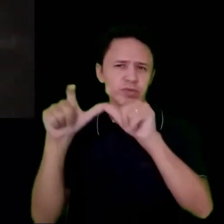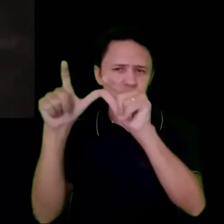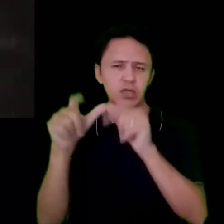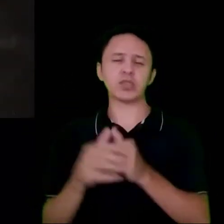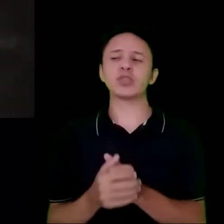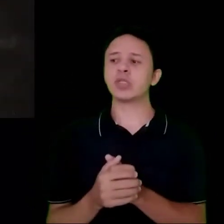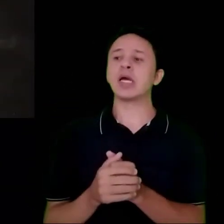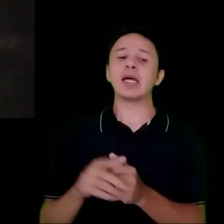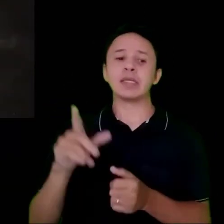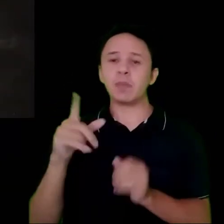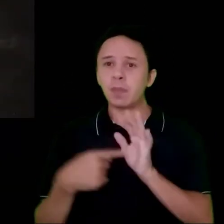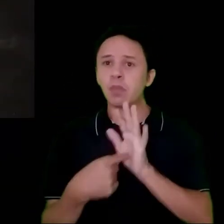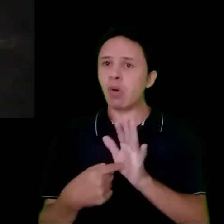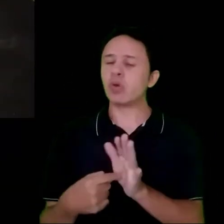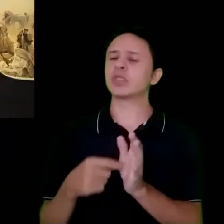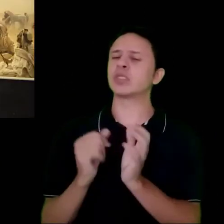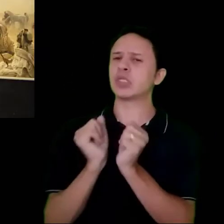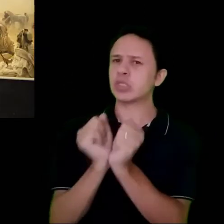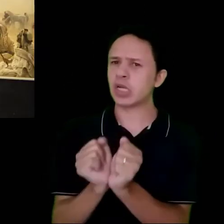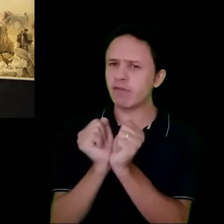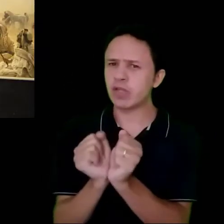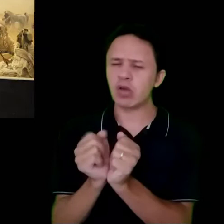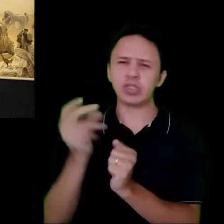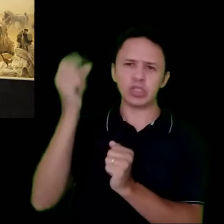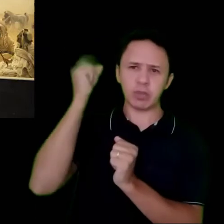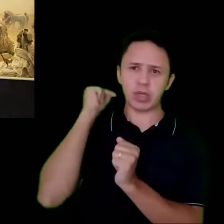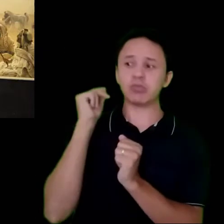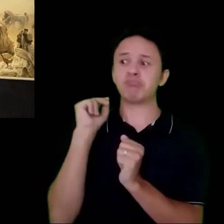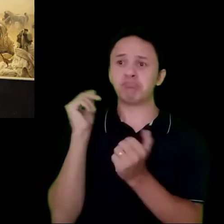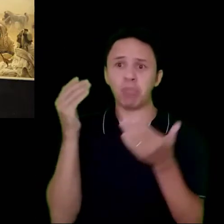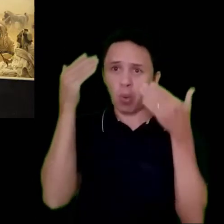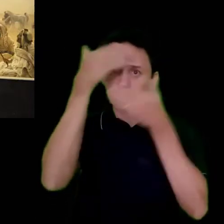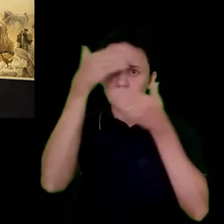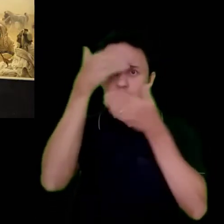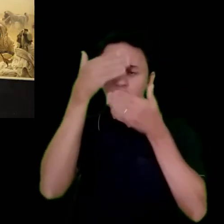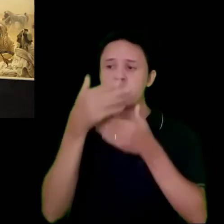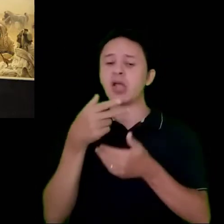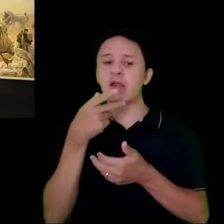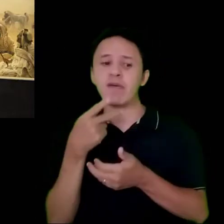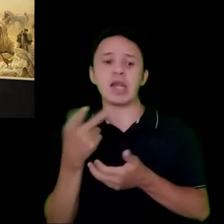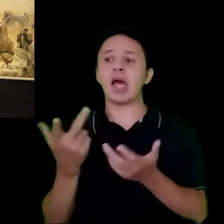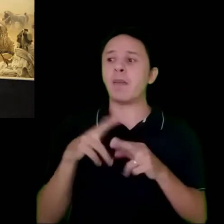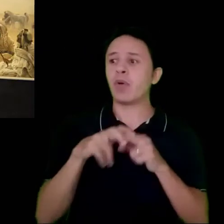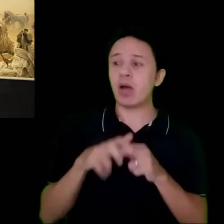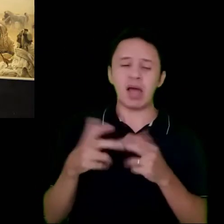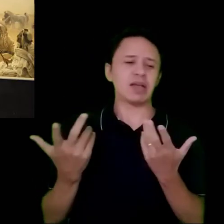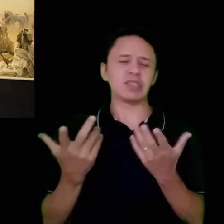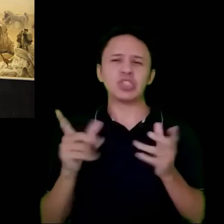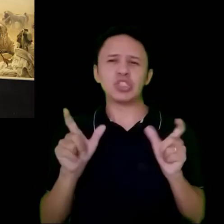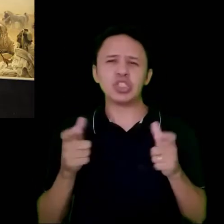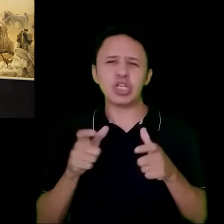discussões atuais, por vezes evocam a escravidão na antiguidade, ou é realizada por muçulmanos, como uma forma de contrapor ou